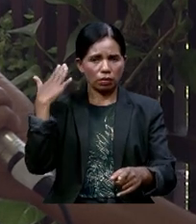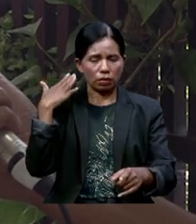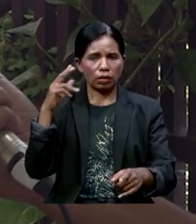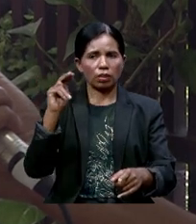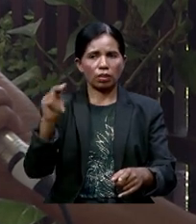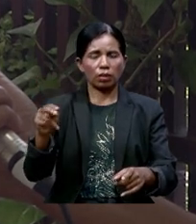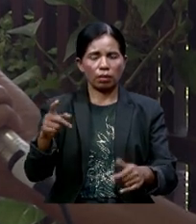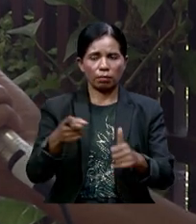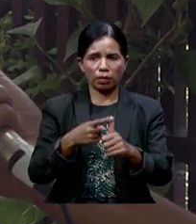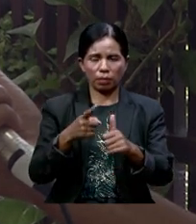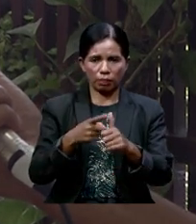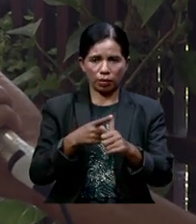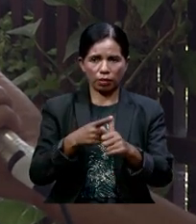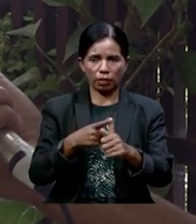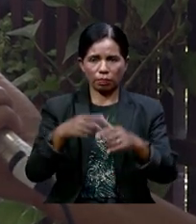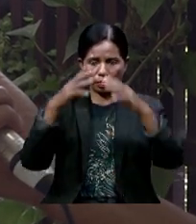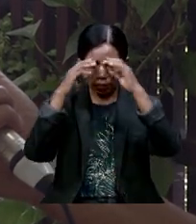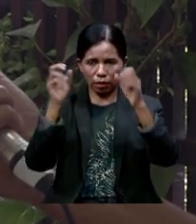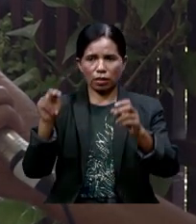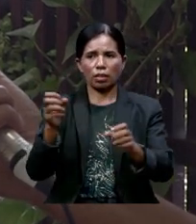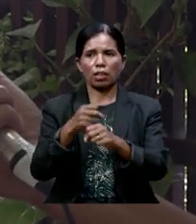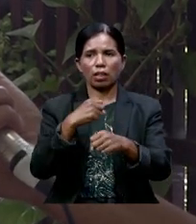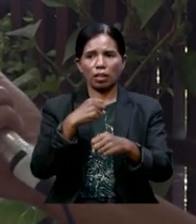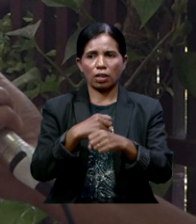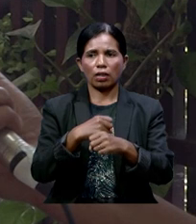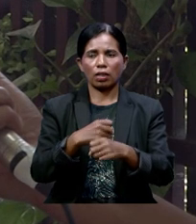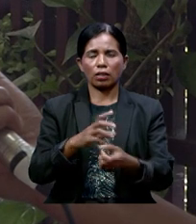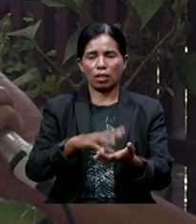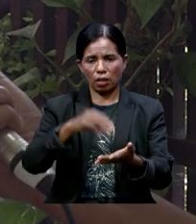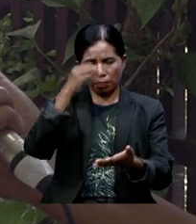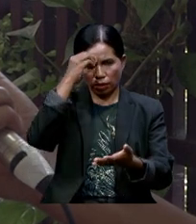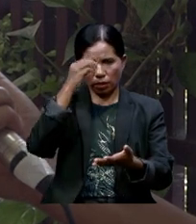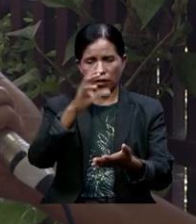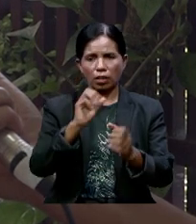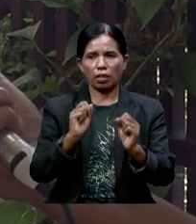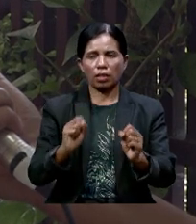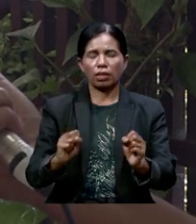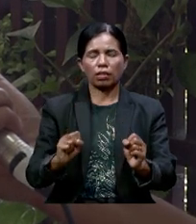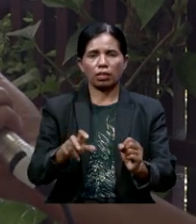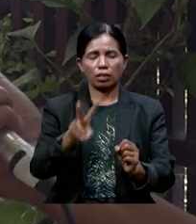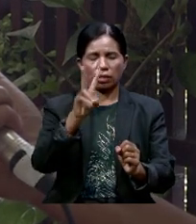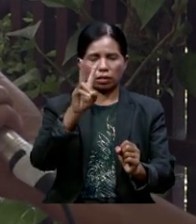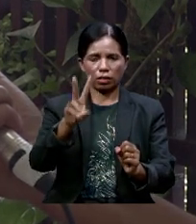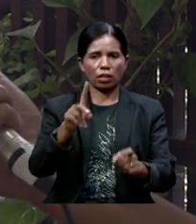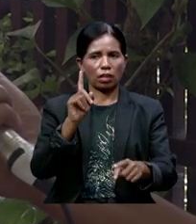minha primeiro mandato né minha halo né devia né aprender a tu e segundo mandato